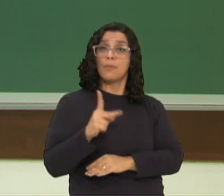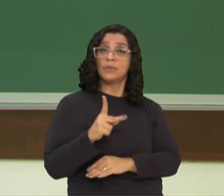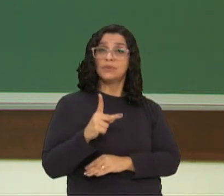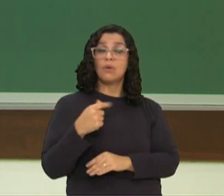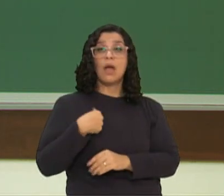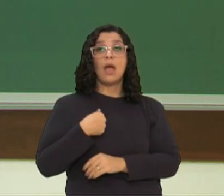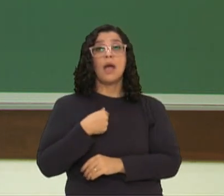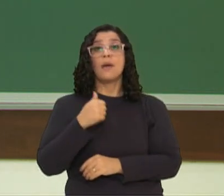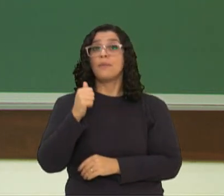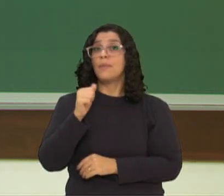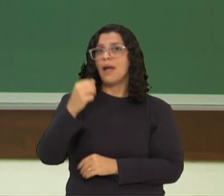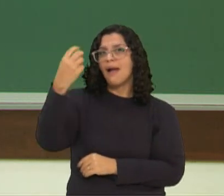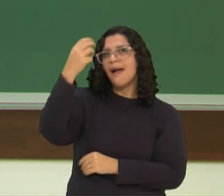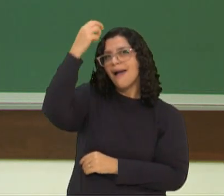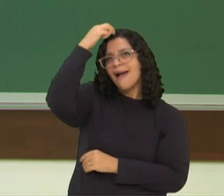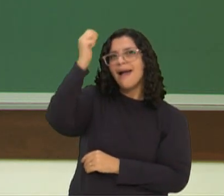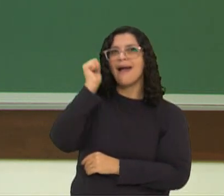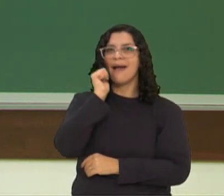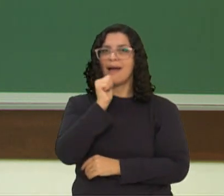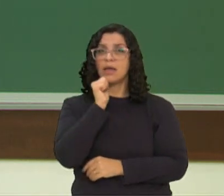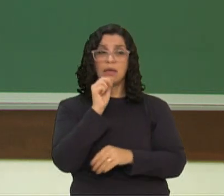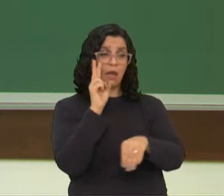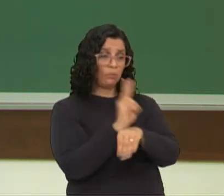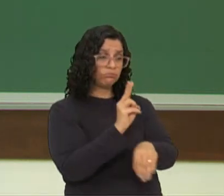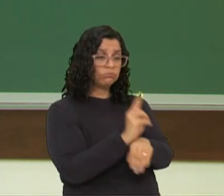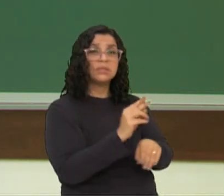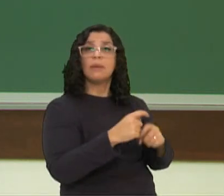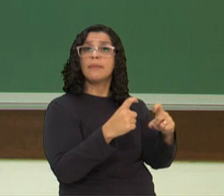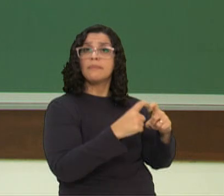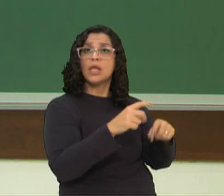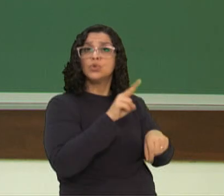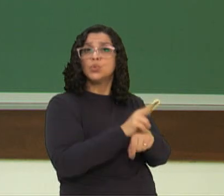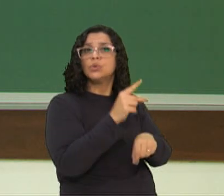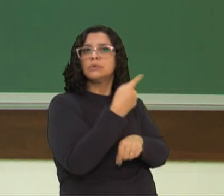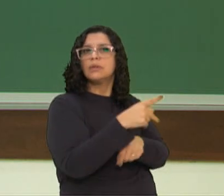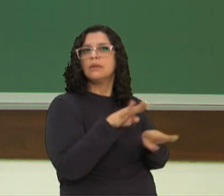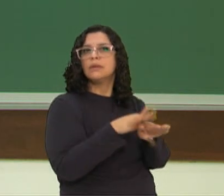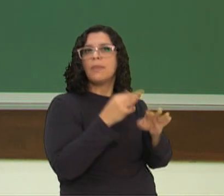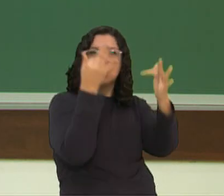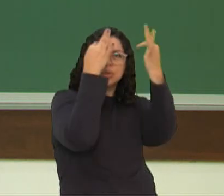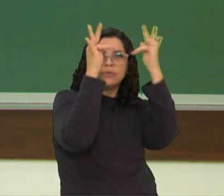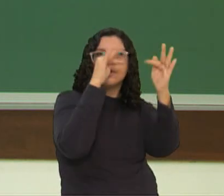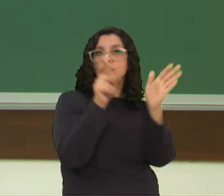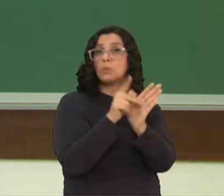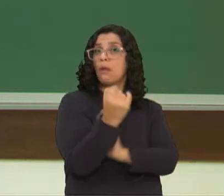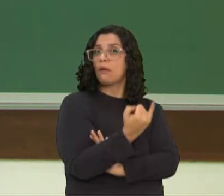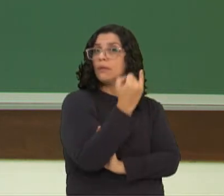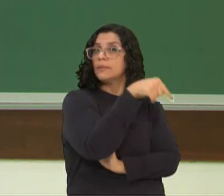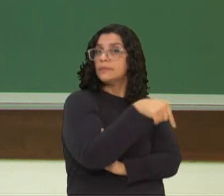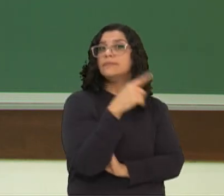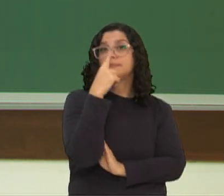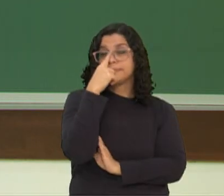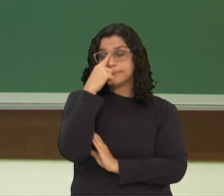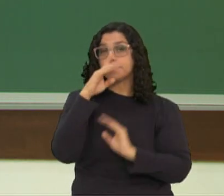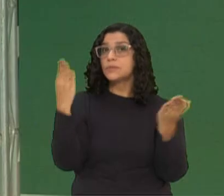pela Catarina, que deu um serviço para ele no final da carreira, deu um tratamento de saúde, cuidou desse filósofo iluminista tão importante. Ela vai construir